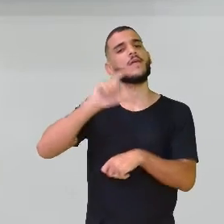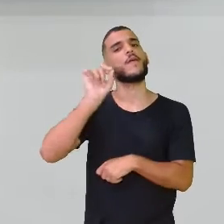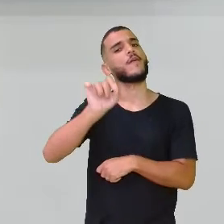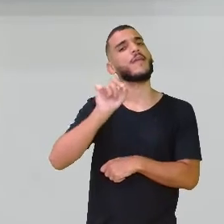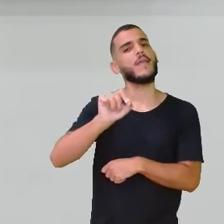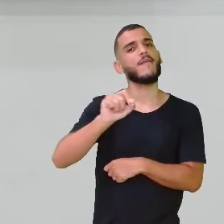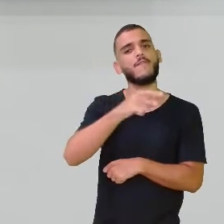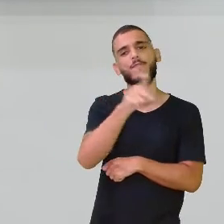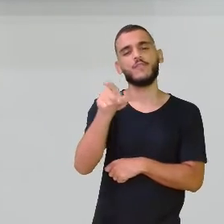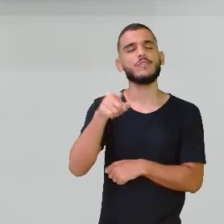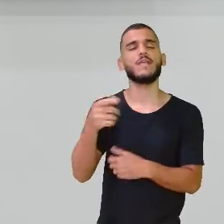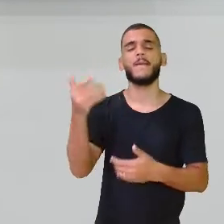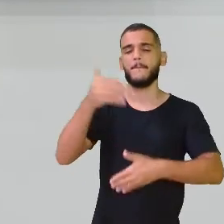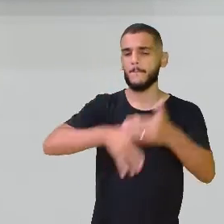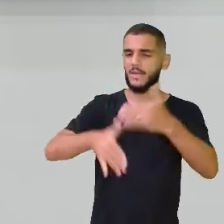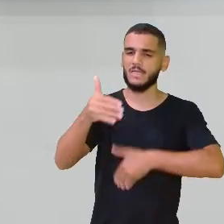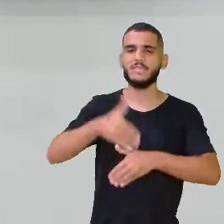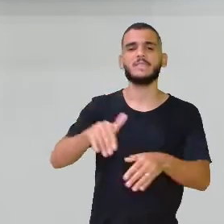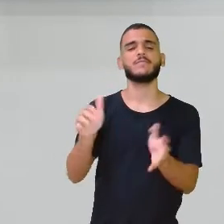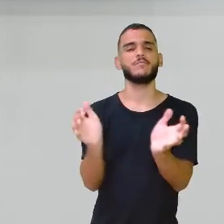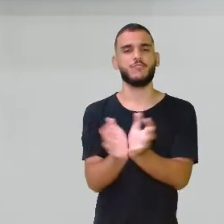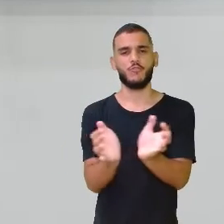se incluir nesse